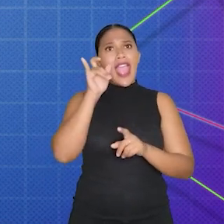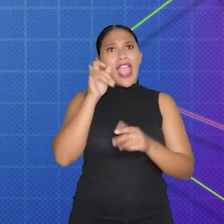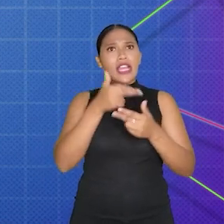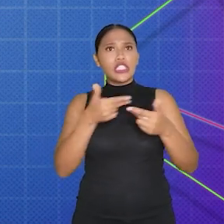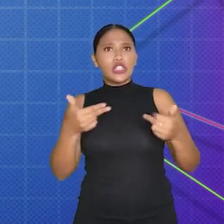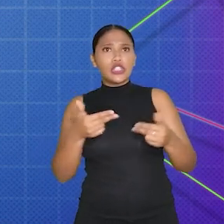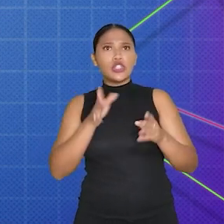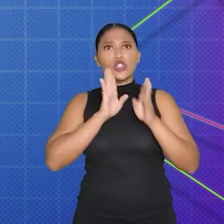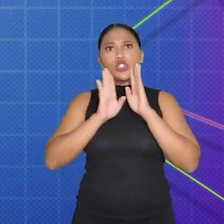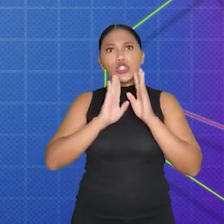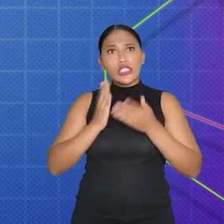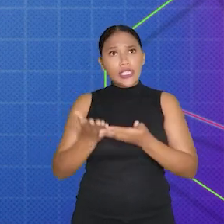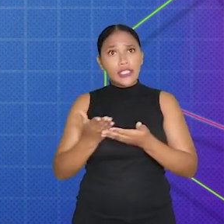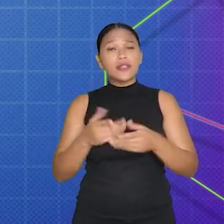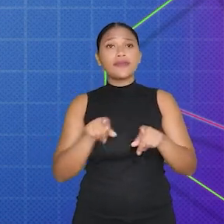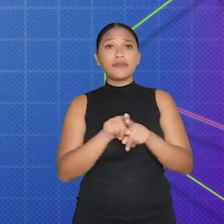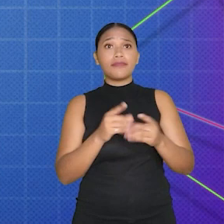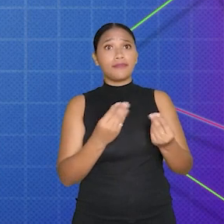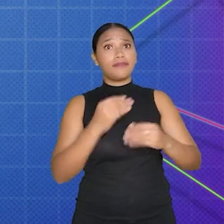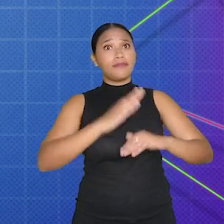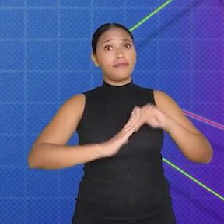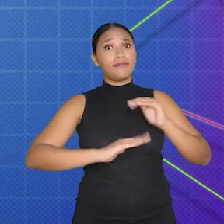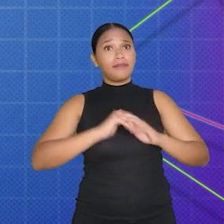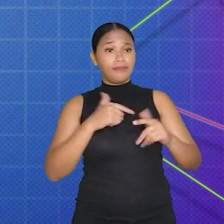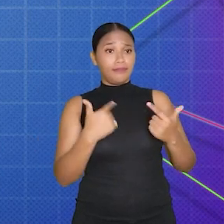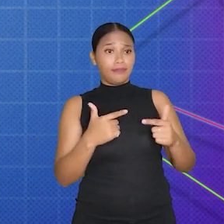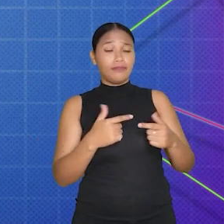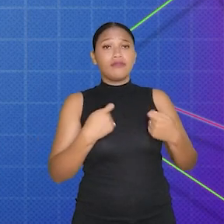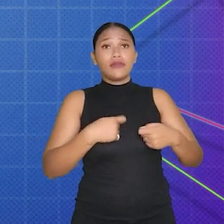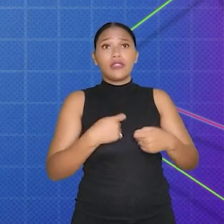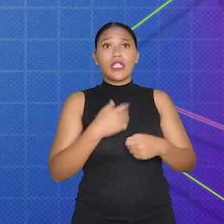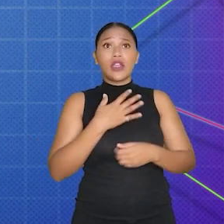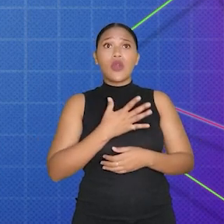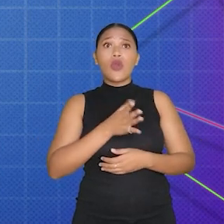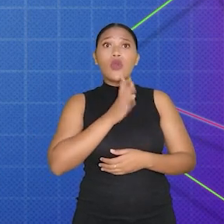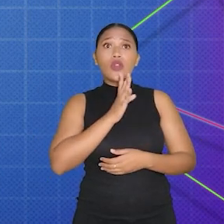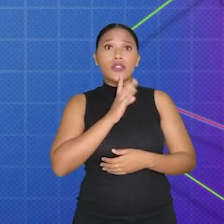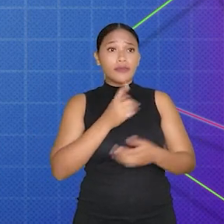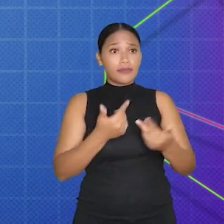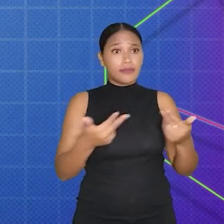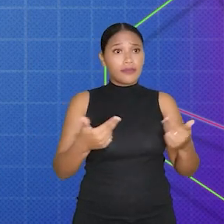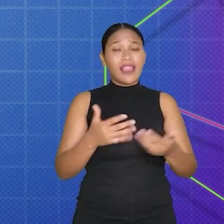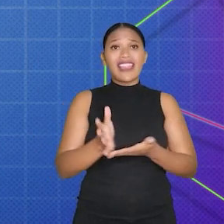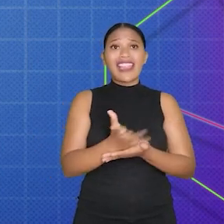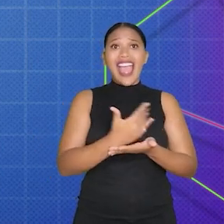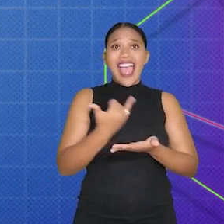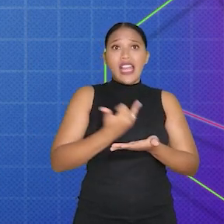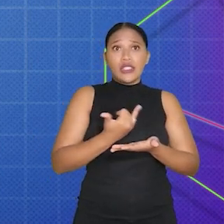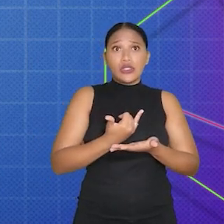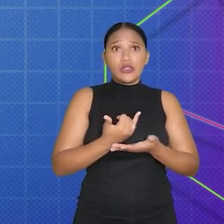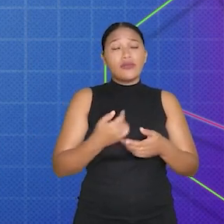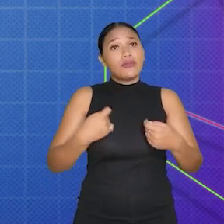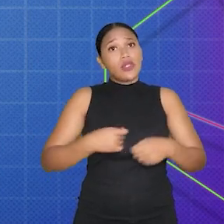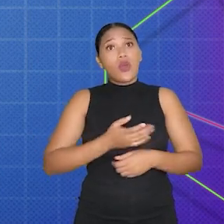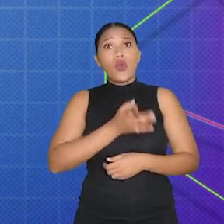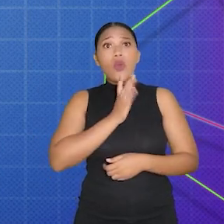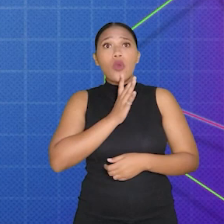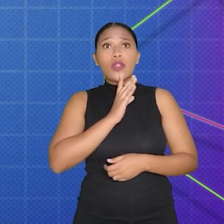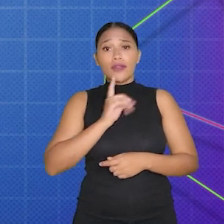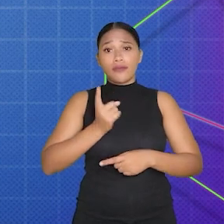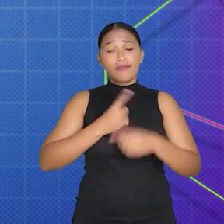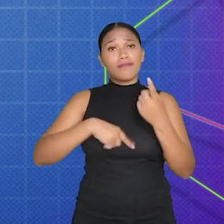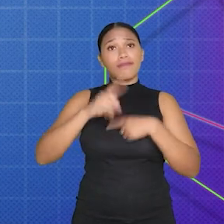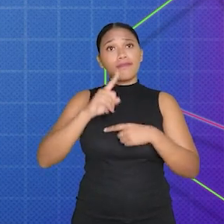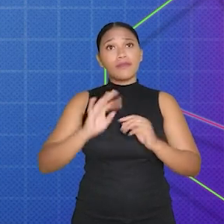e redes sociais. Além disso, muitos empregos exigem a habilidade de processar e analisar grandes quantidades de dados, o